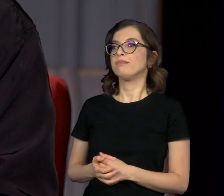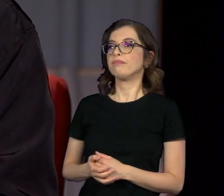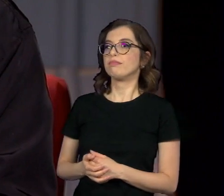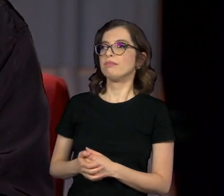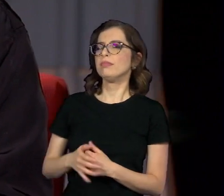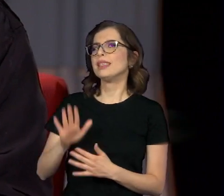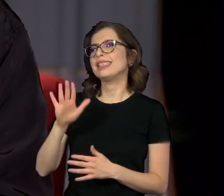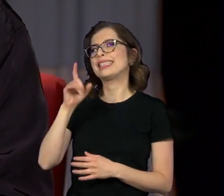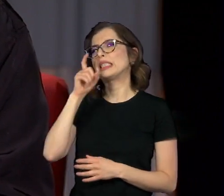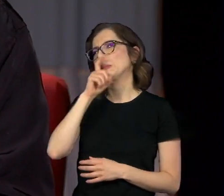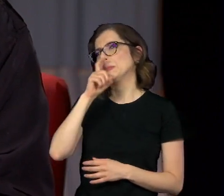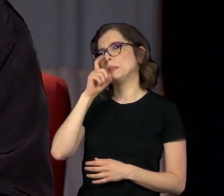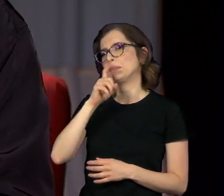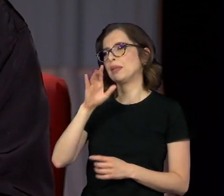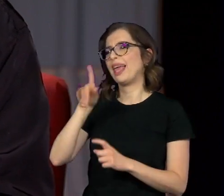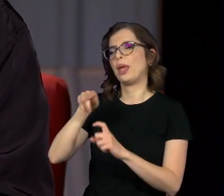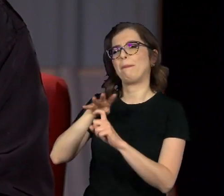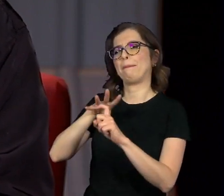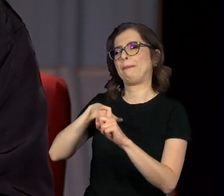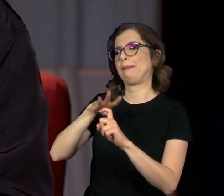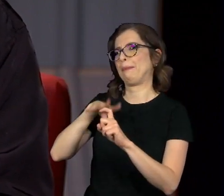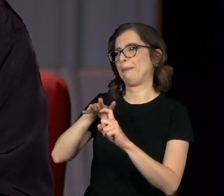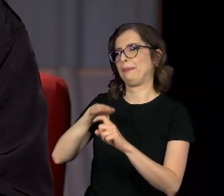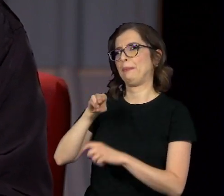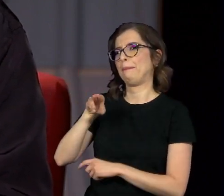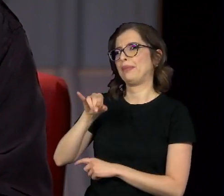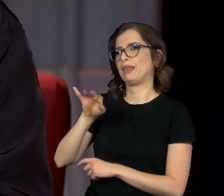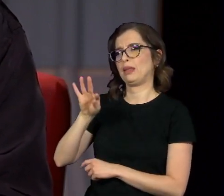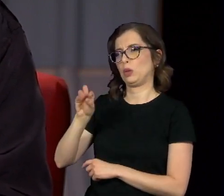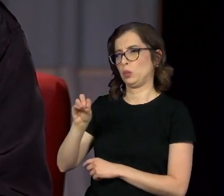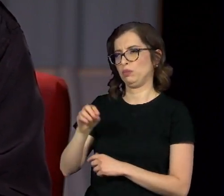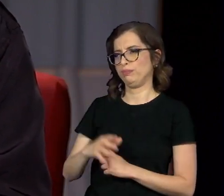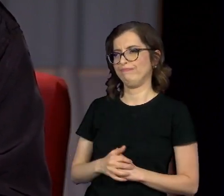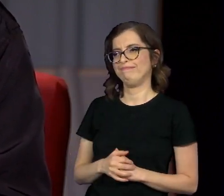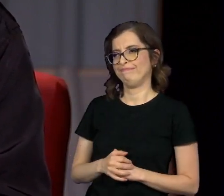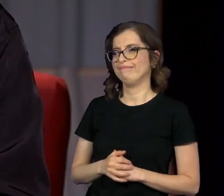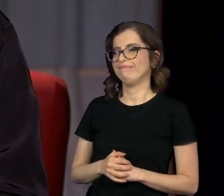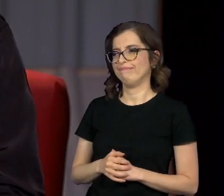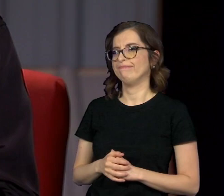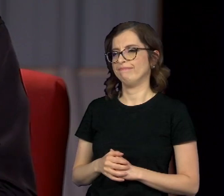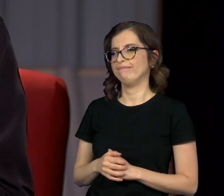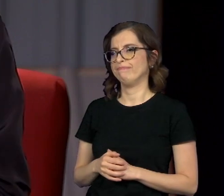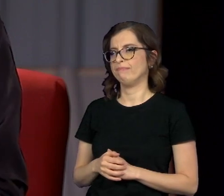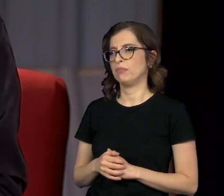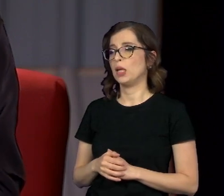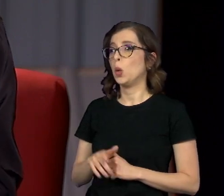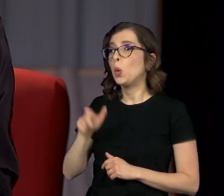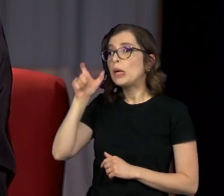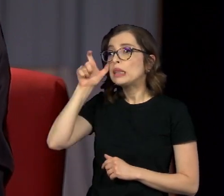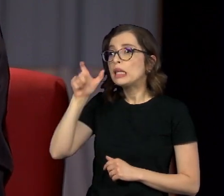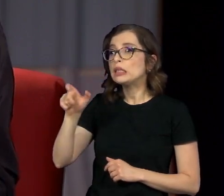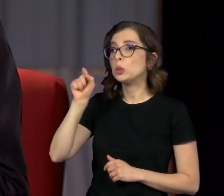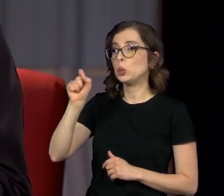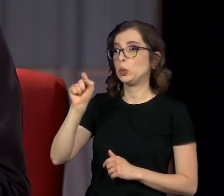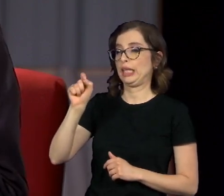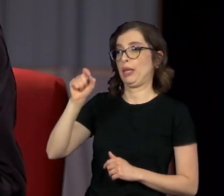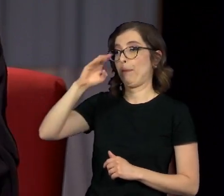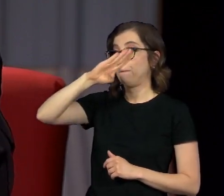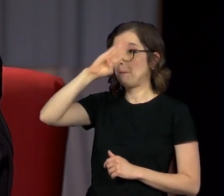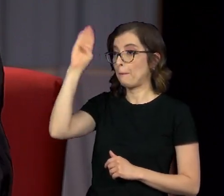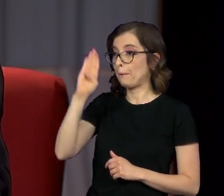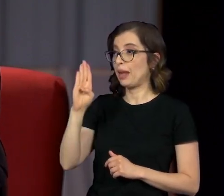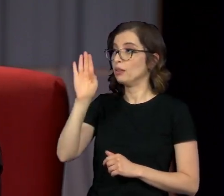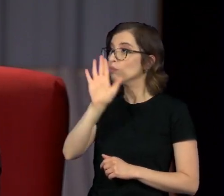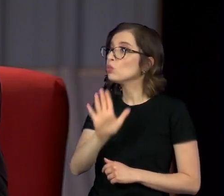lenda. Isso havia um interesse de conciliar o país de uma maneira muito